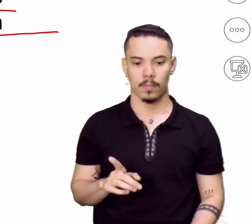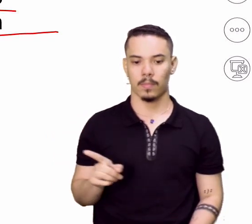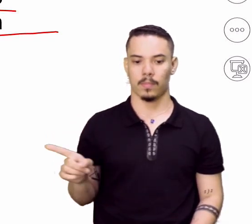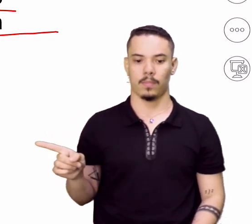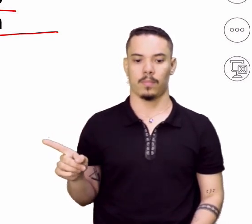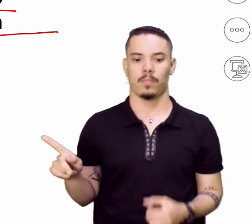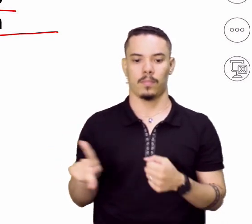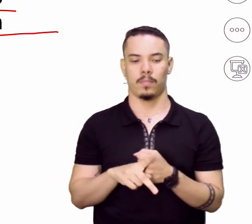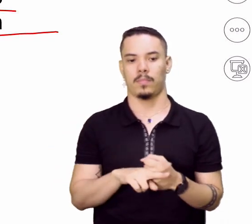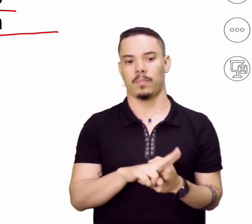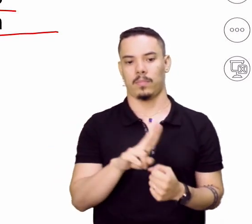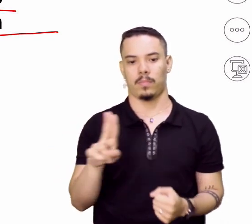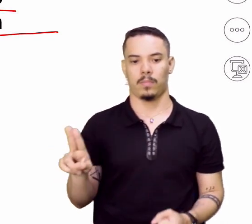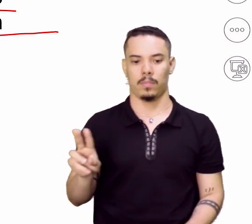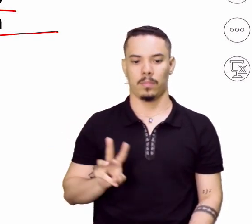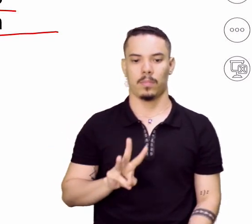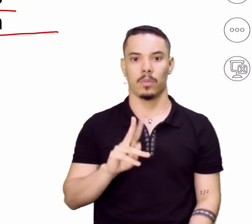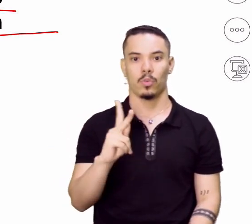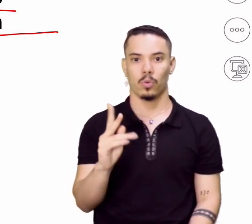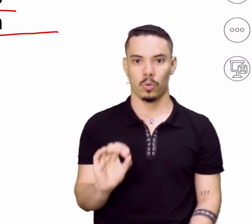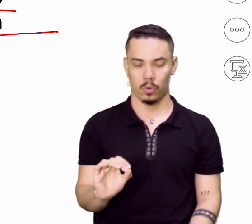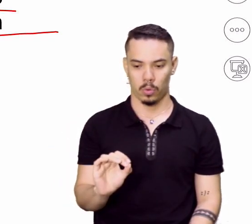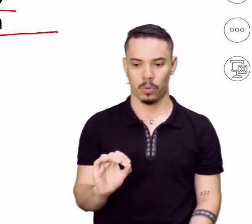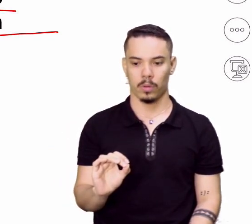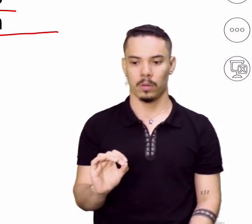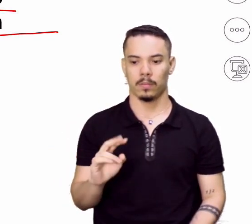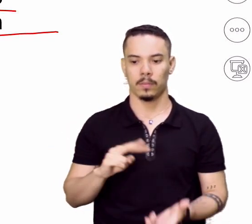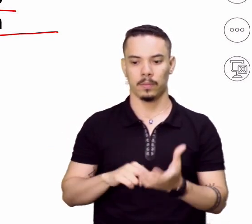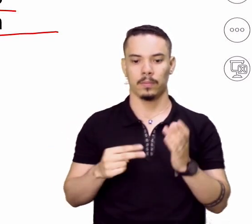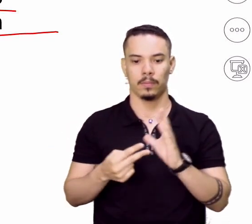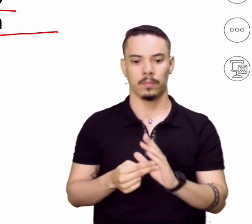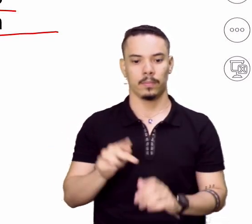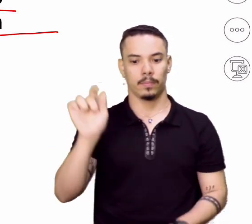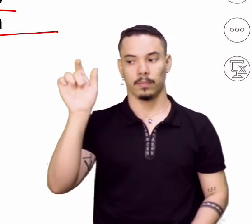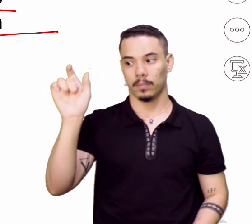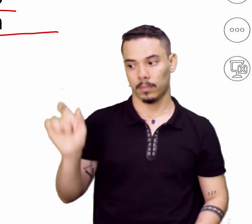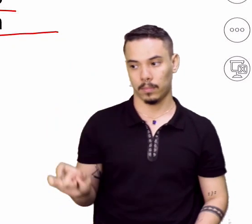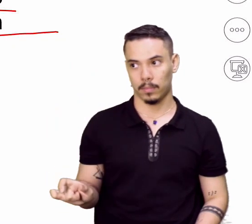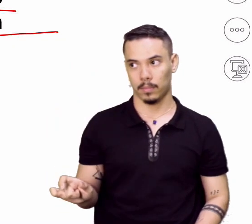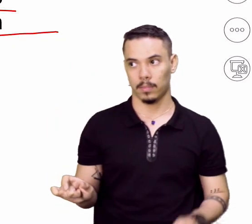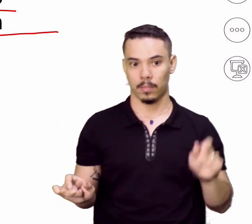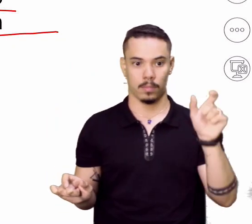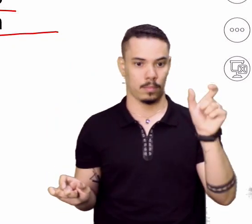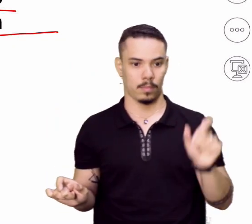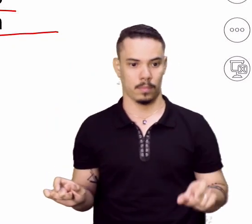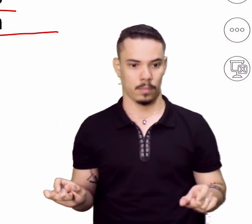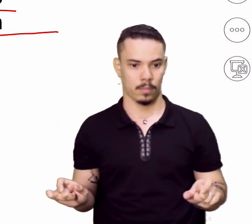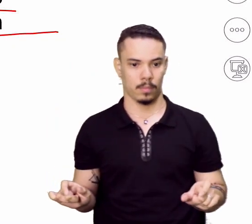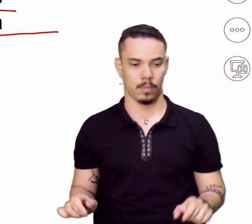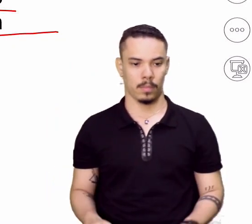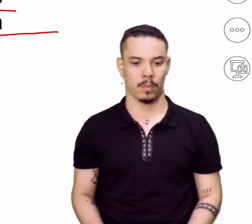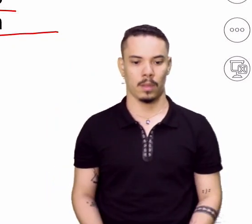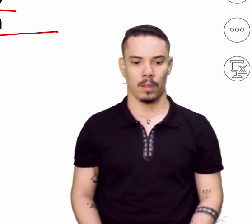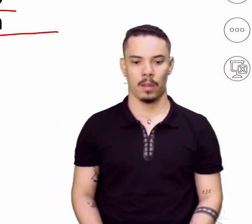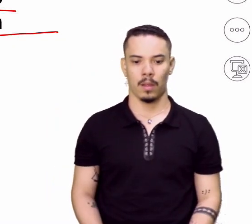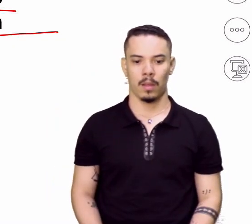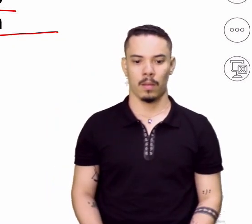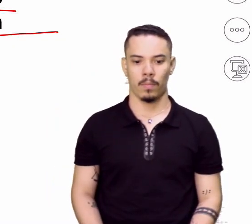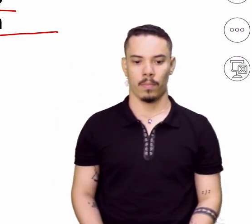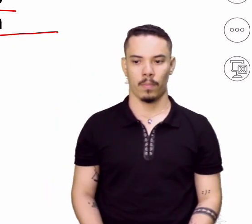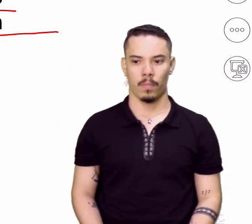pronome relativo who, que se relaciona com pessoas. Olha aqui, ó. A Sue é uma pessoa.